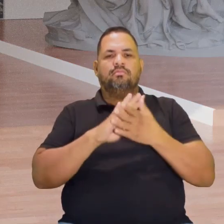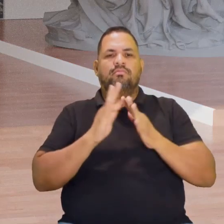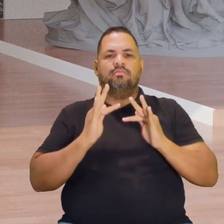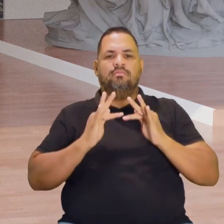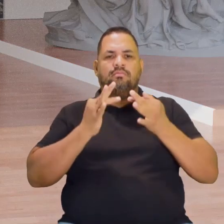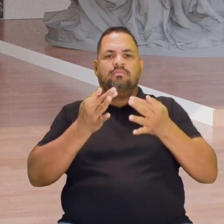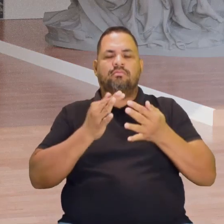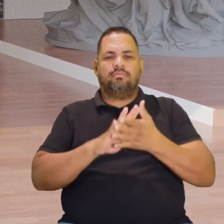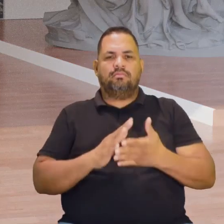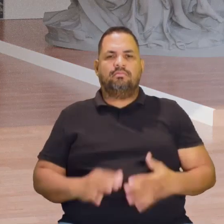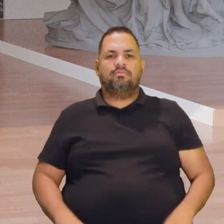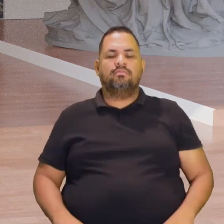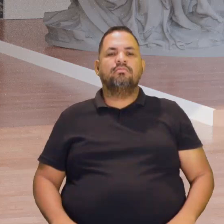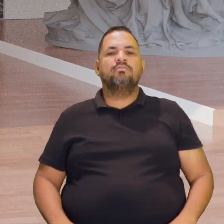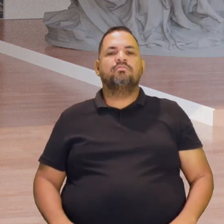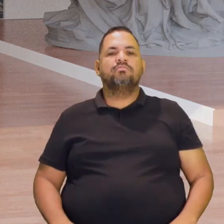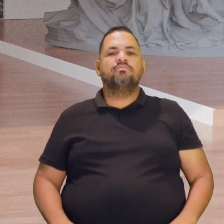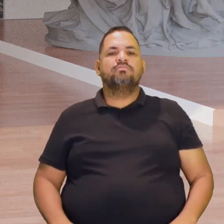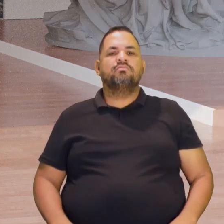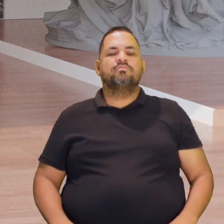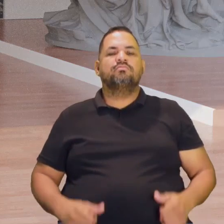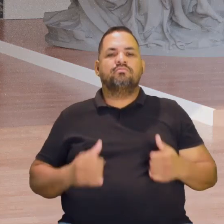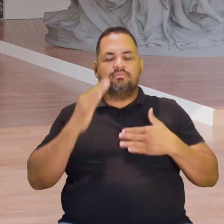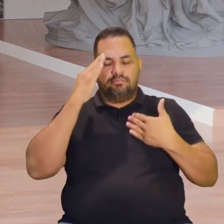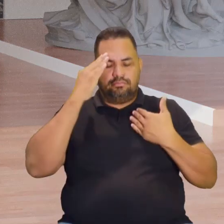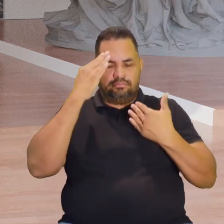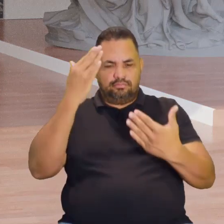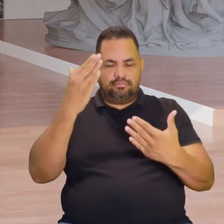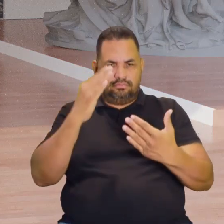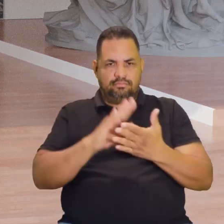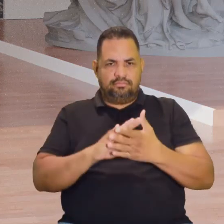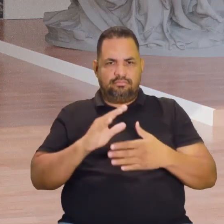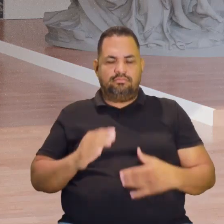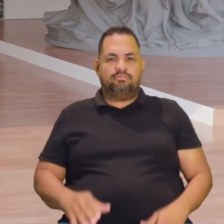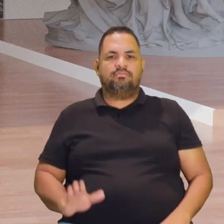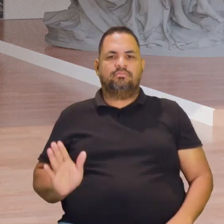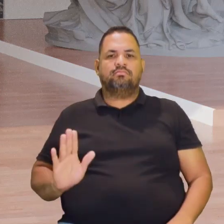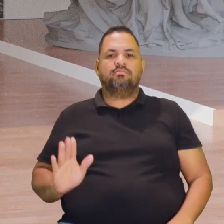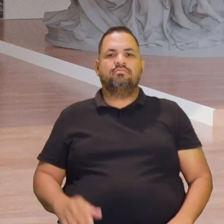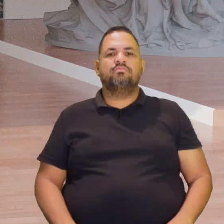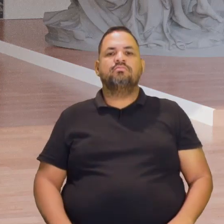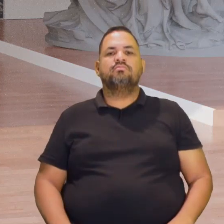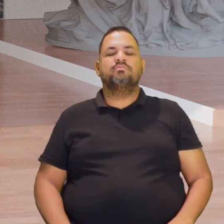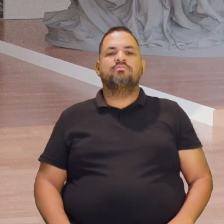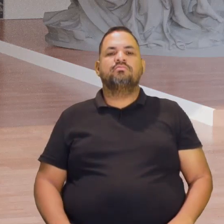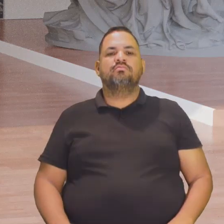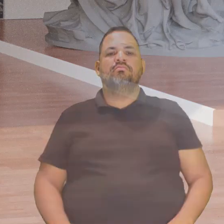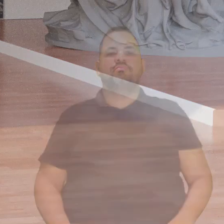finalizar assim com chave de ouro. Então, obrigado pela atenção. Até a próxima aula. Até a próxima aula.